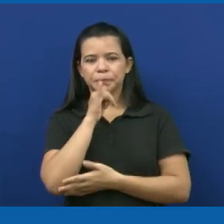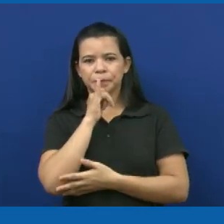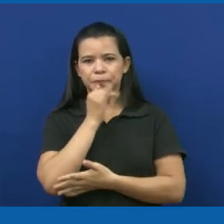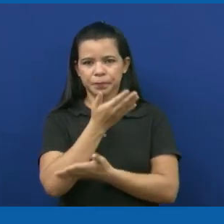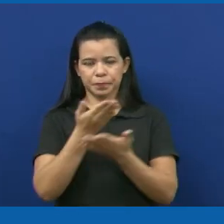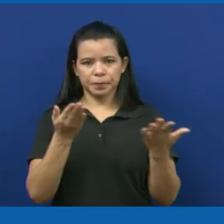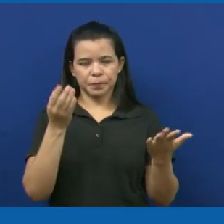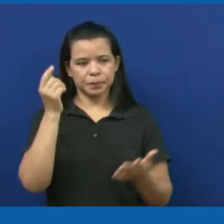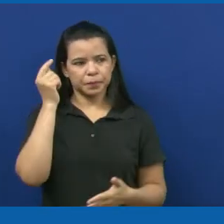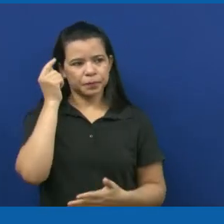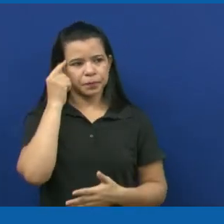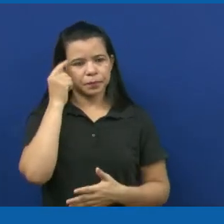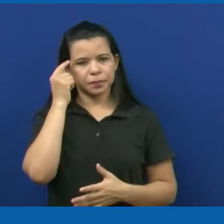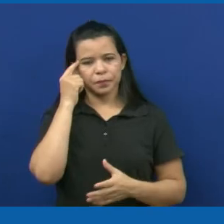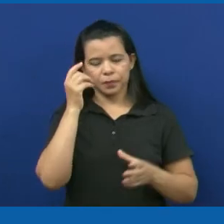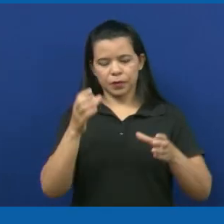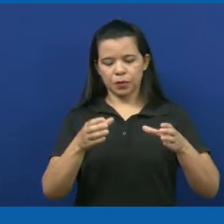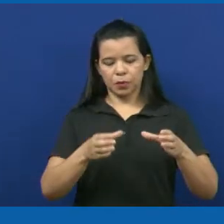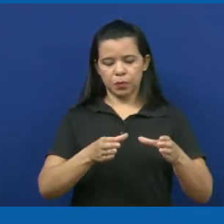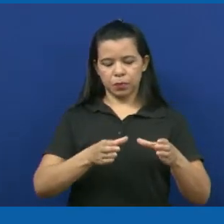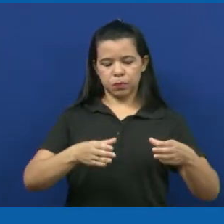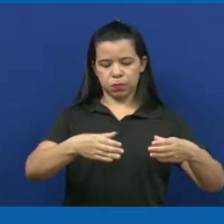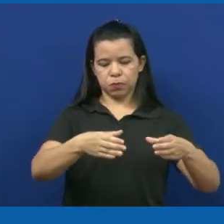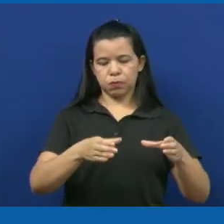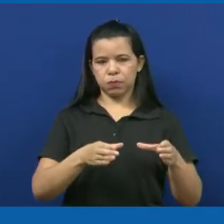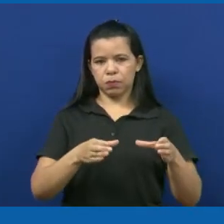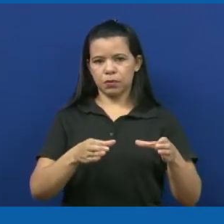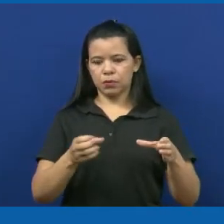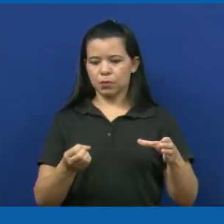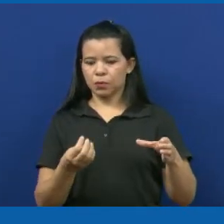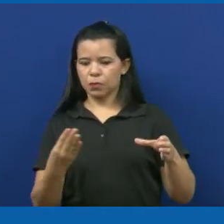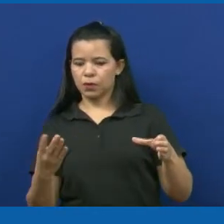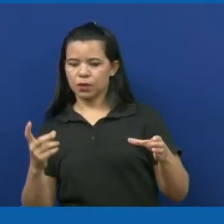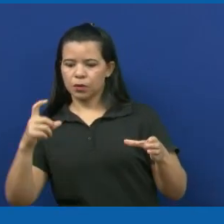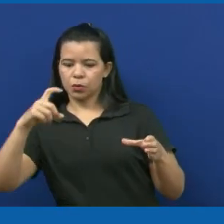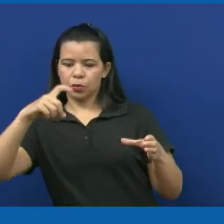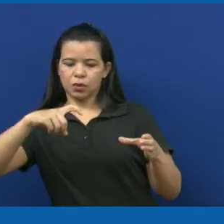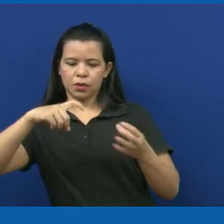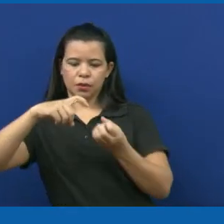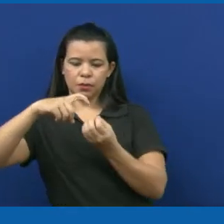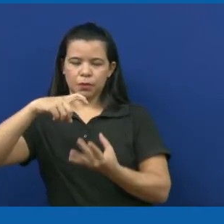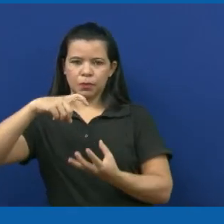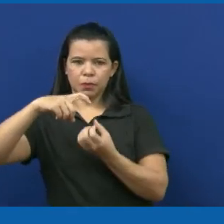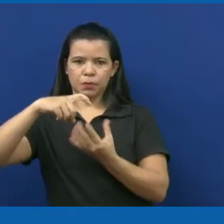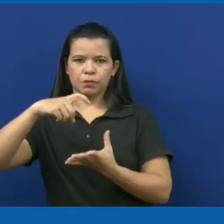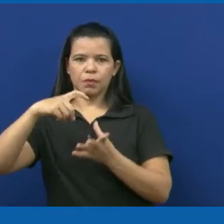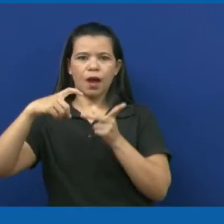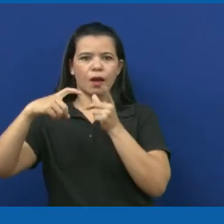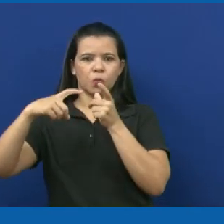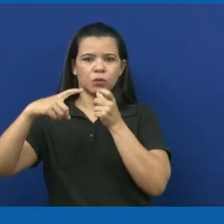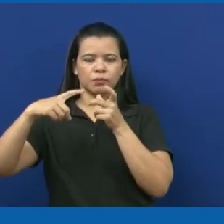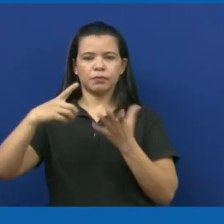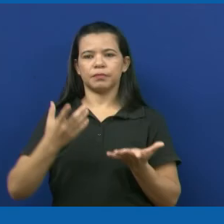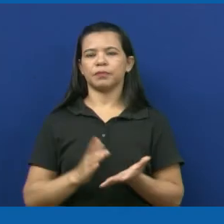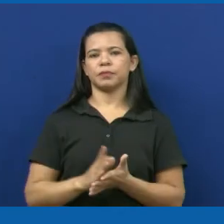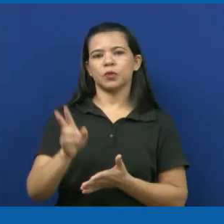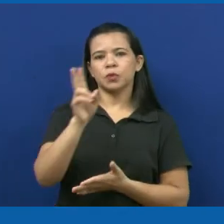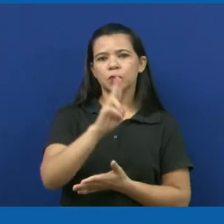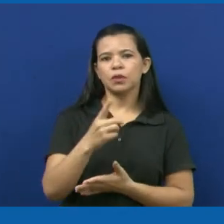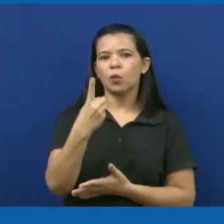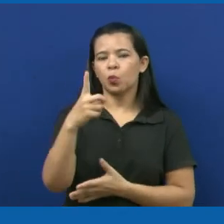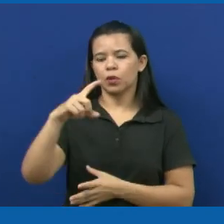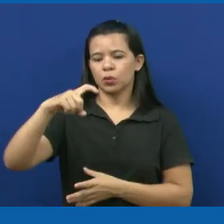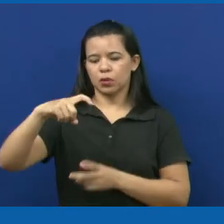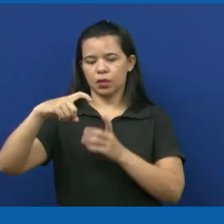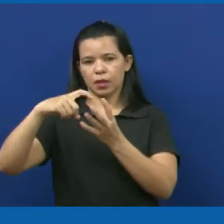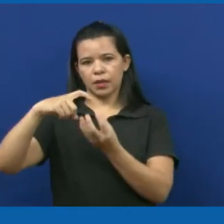né? E eu vou utilizar uma quantidade de torneiras para encher ela. Quando eu utilizo uma torneira, eu gasto 240 minutos.